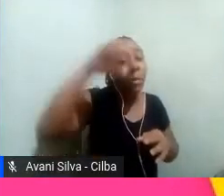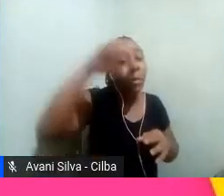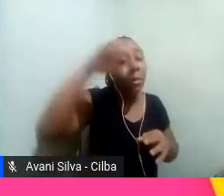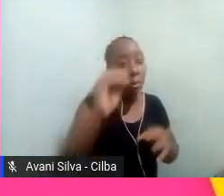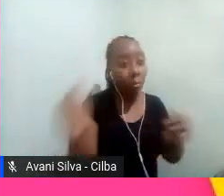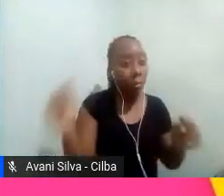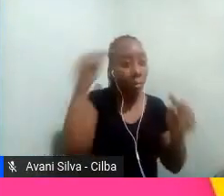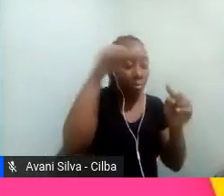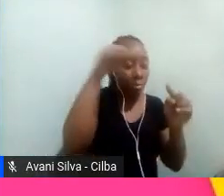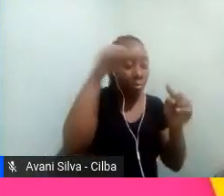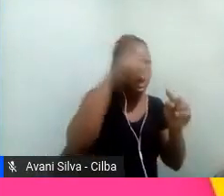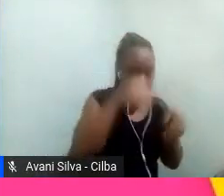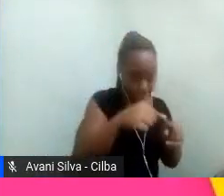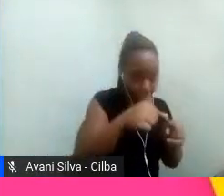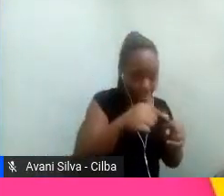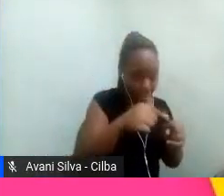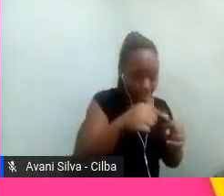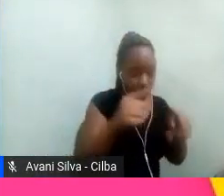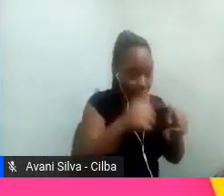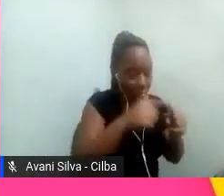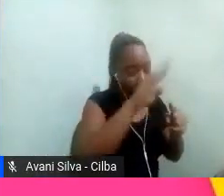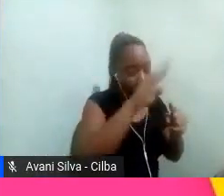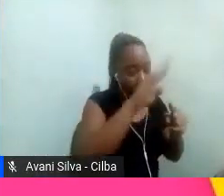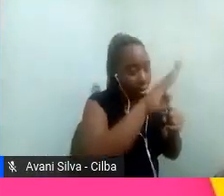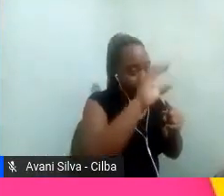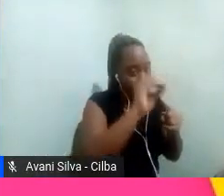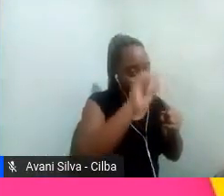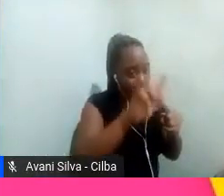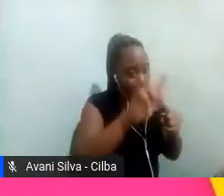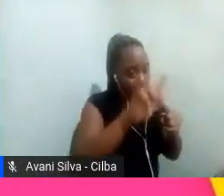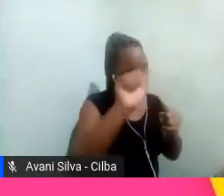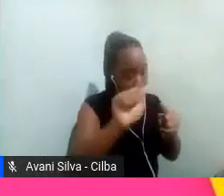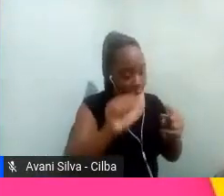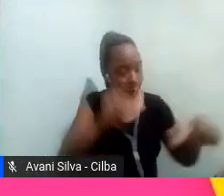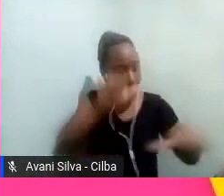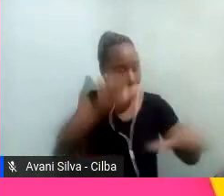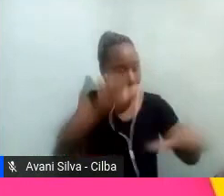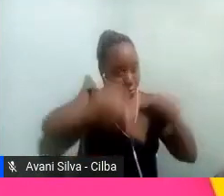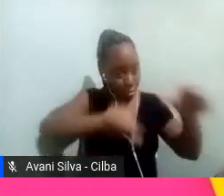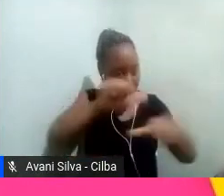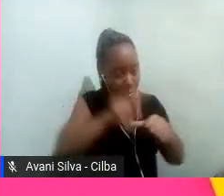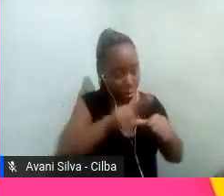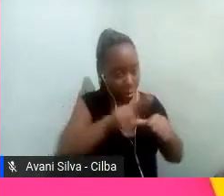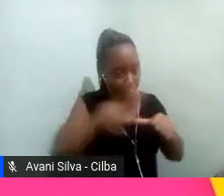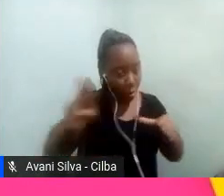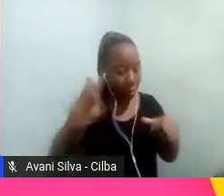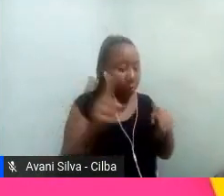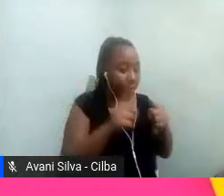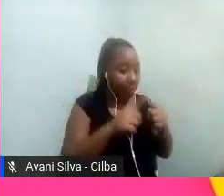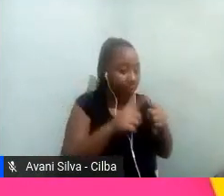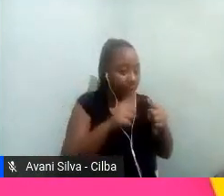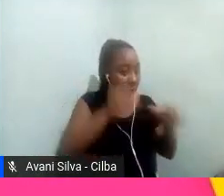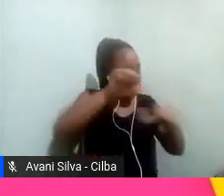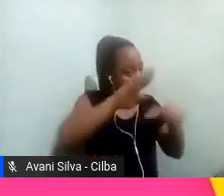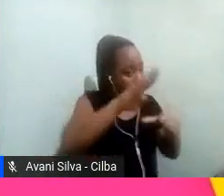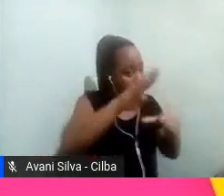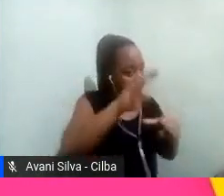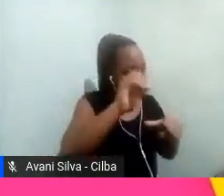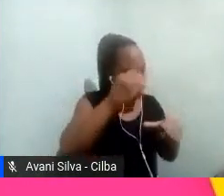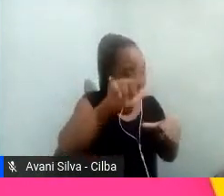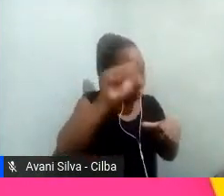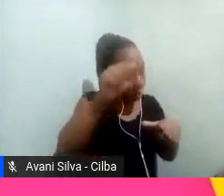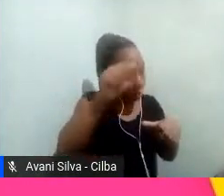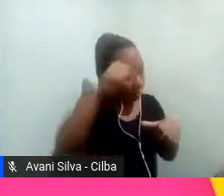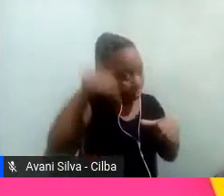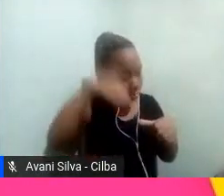pino que chamava bola, eu vou trocar o nome. Então, o que era a bola vai chamar a palavra